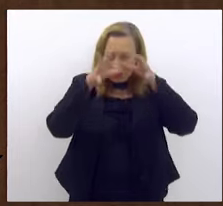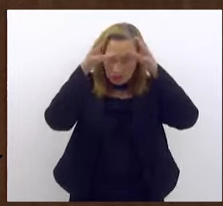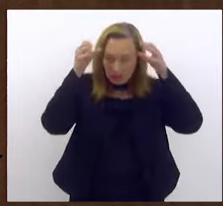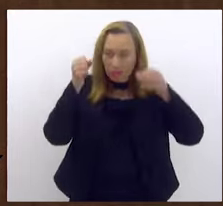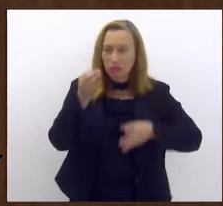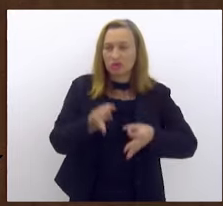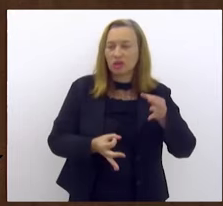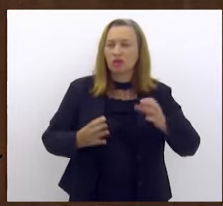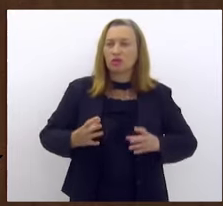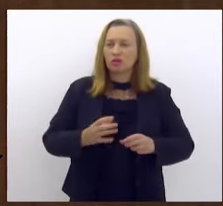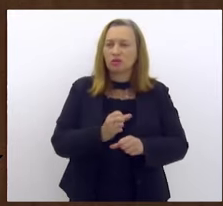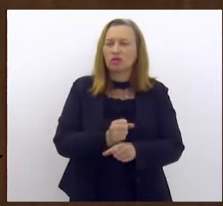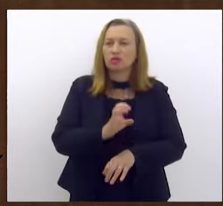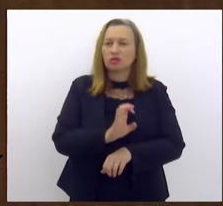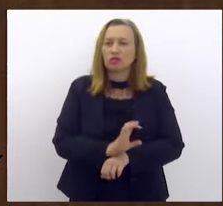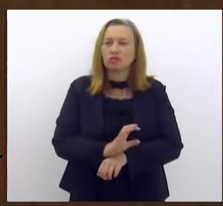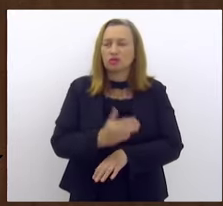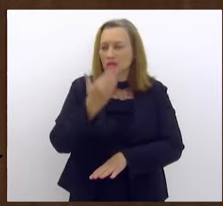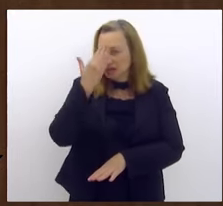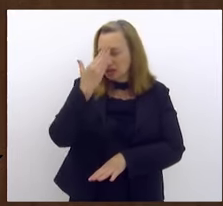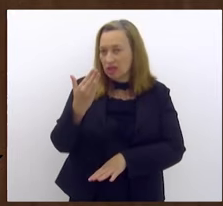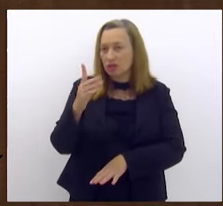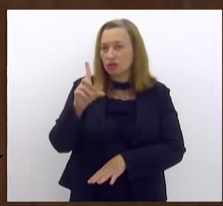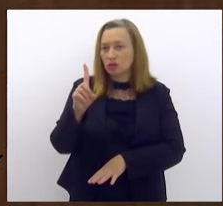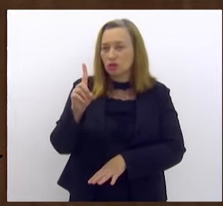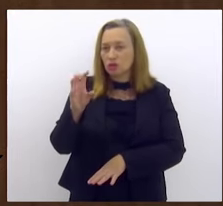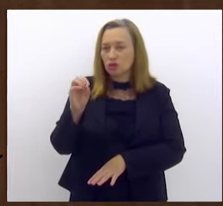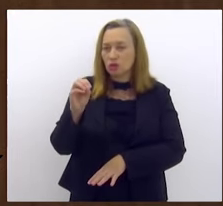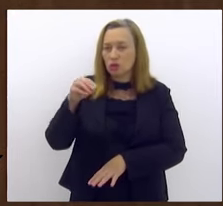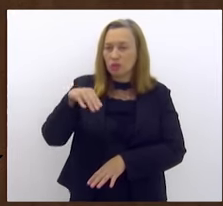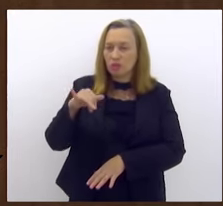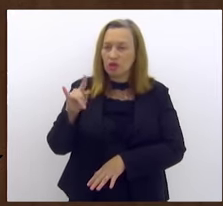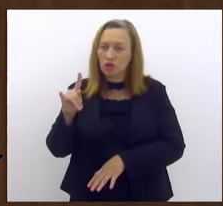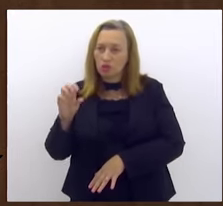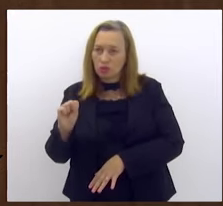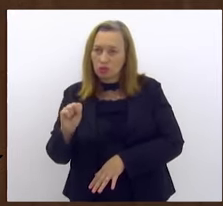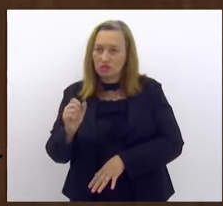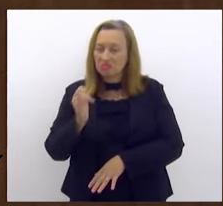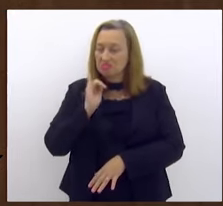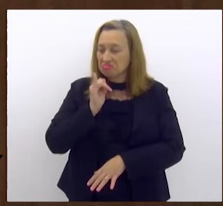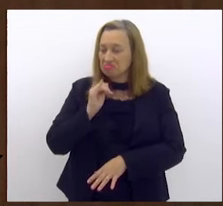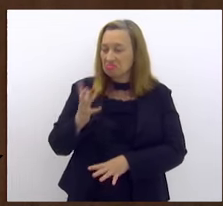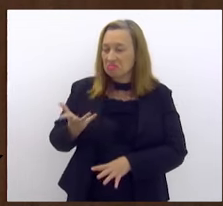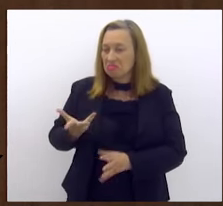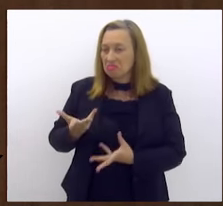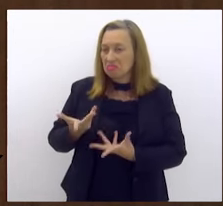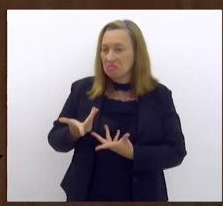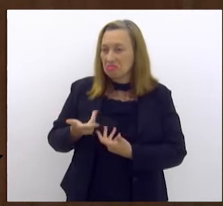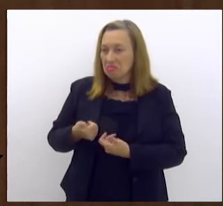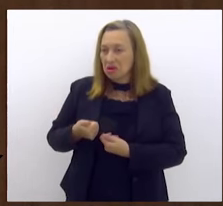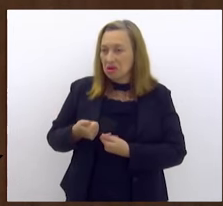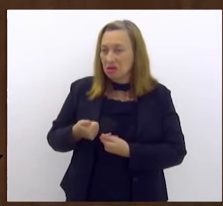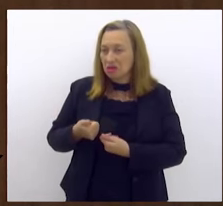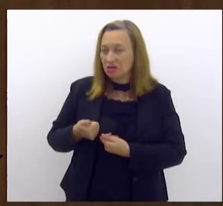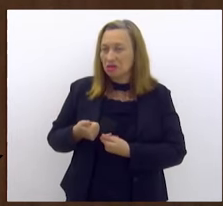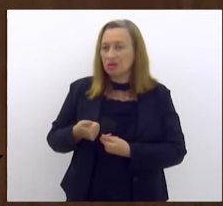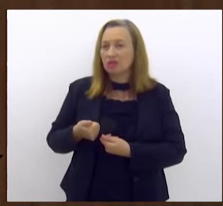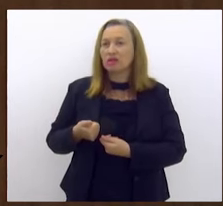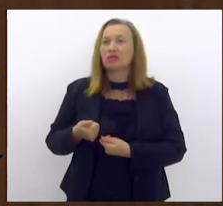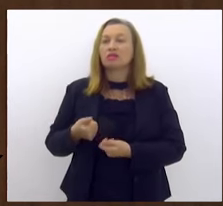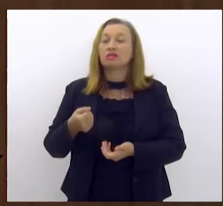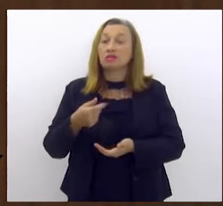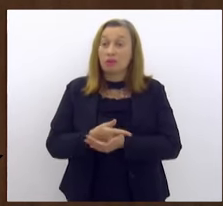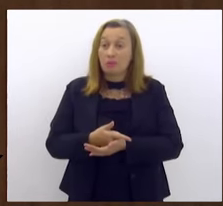onde eu agradeço ao conselheiro Domingos Brazão, que fez uma relatoria maravilhosa e vai ser pago